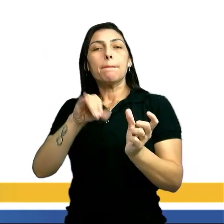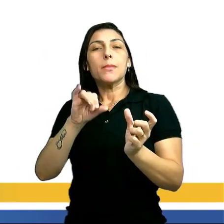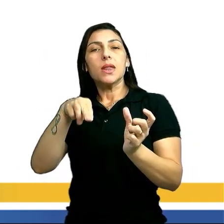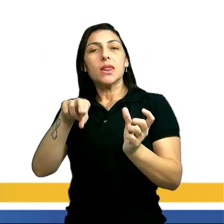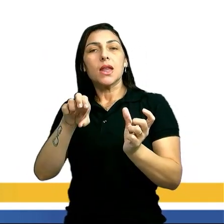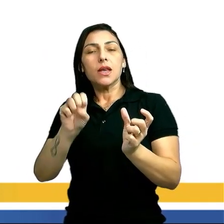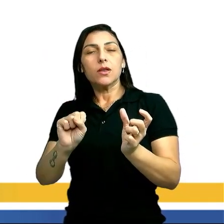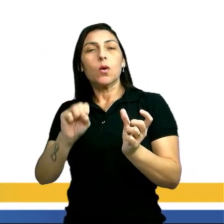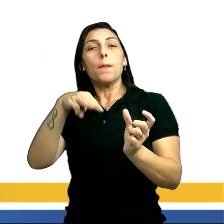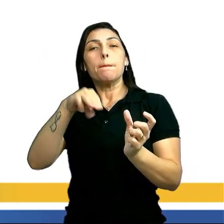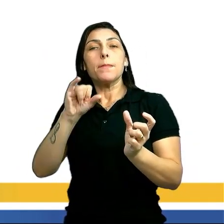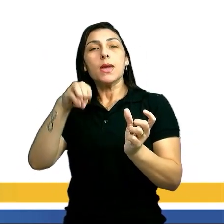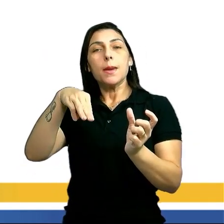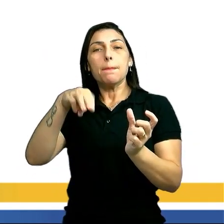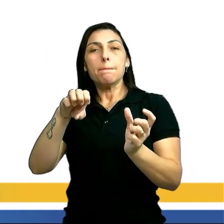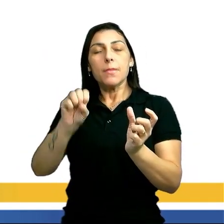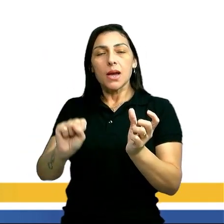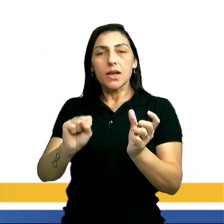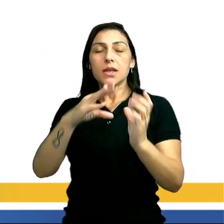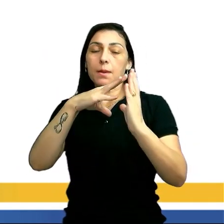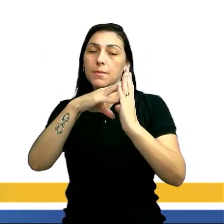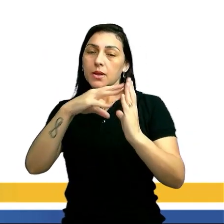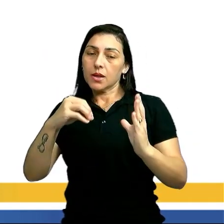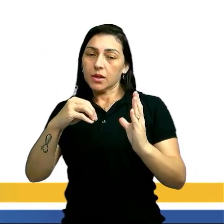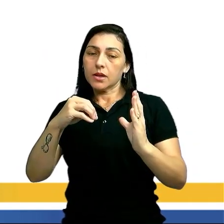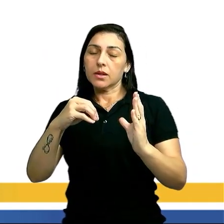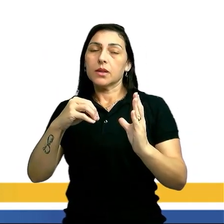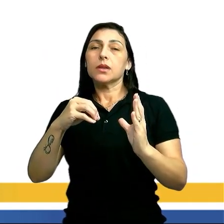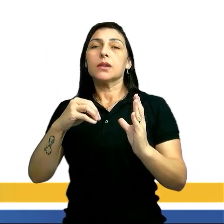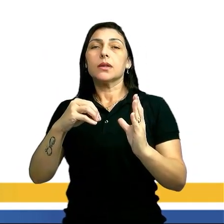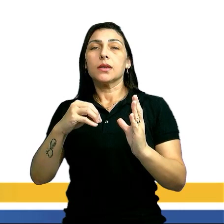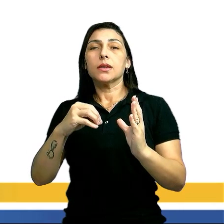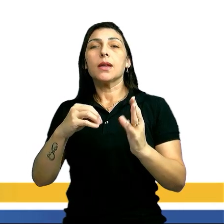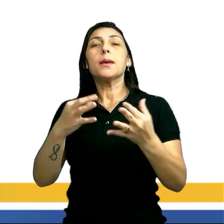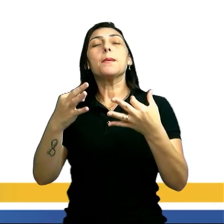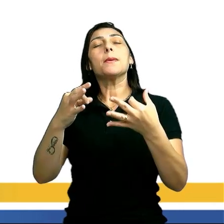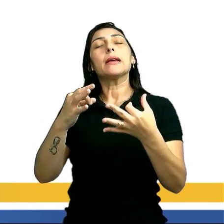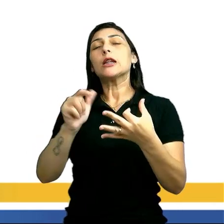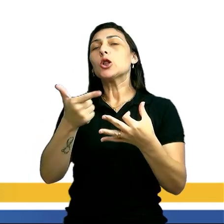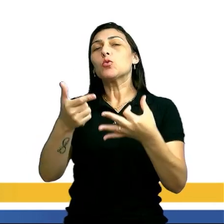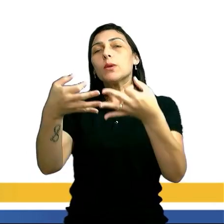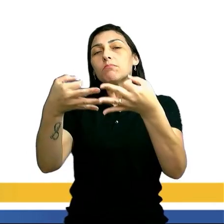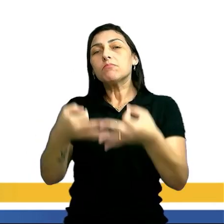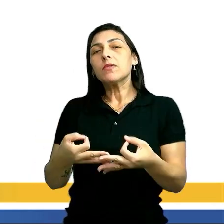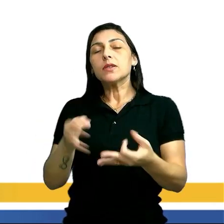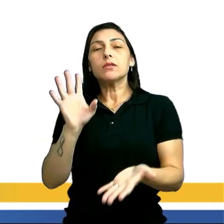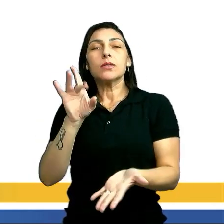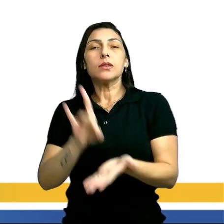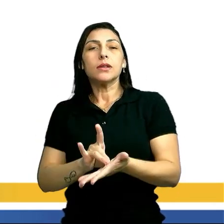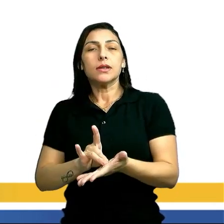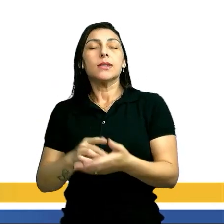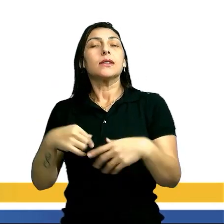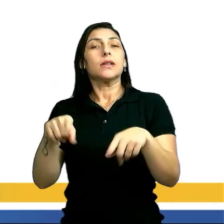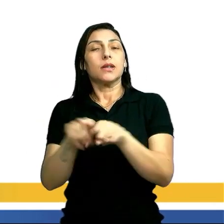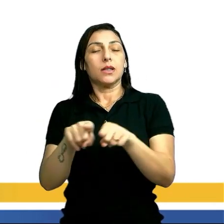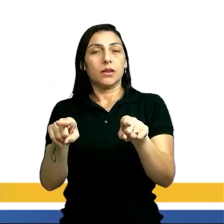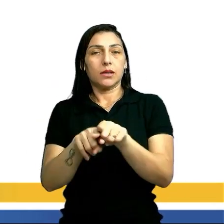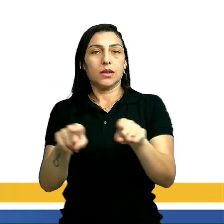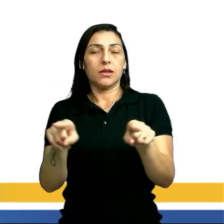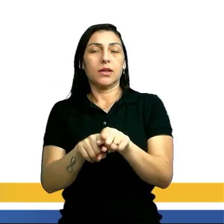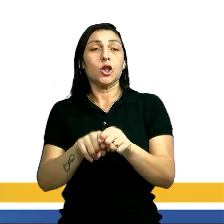com mimese. Mimese é imitação, é cópia, imperfeita da realidade, devendo até mesmo